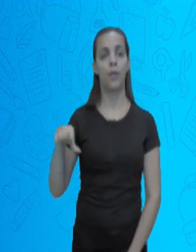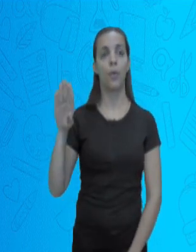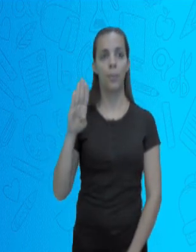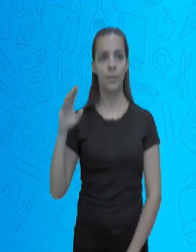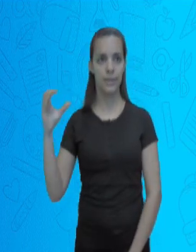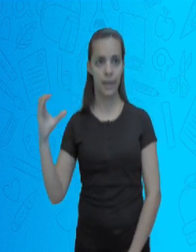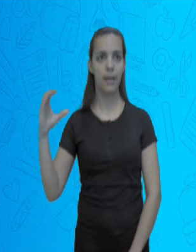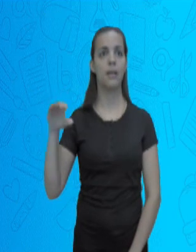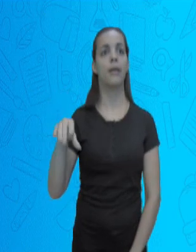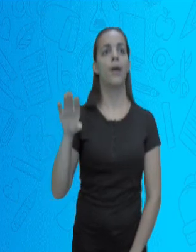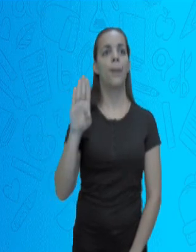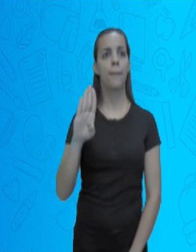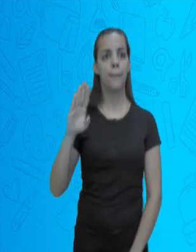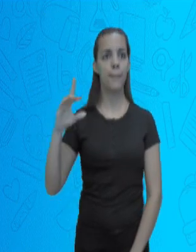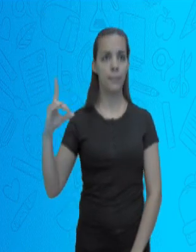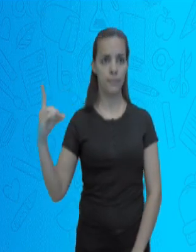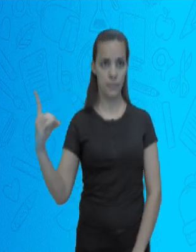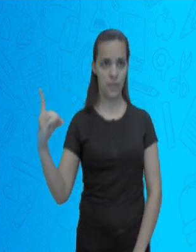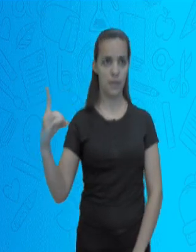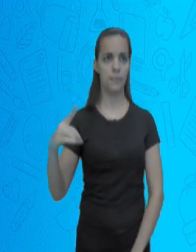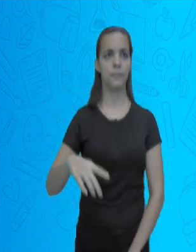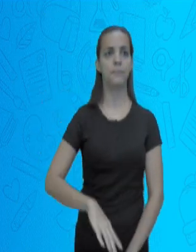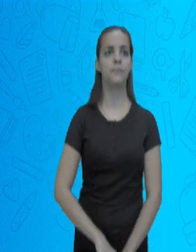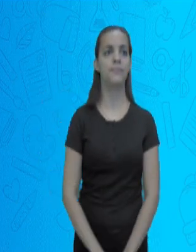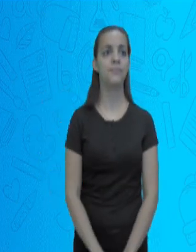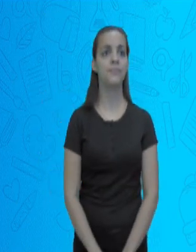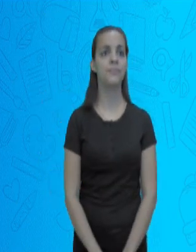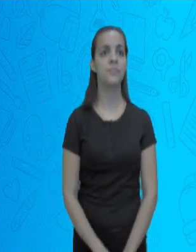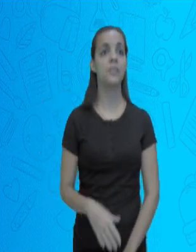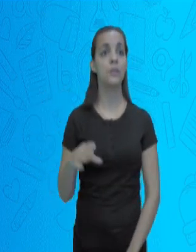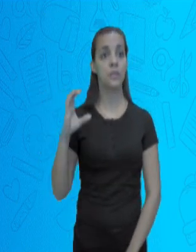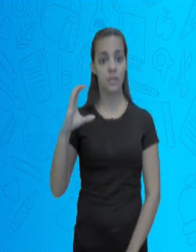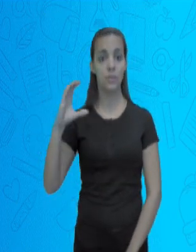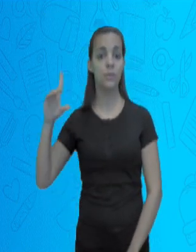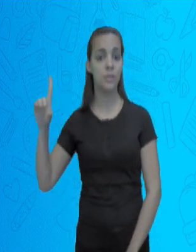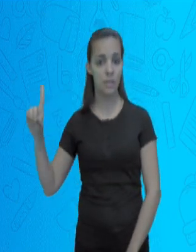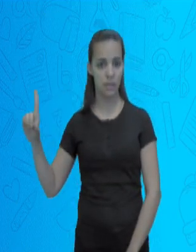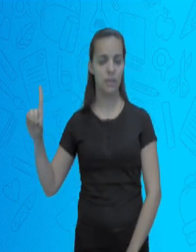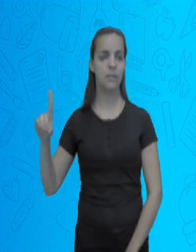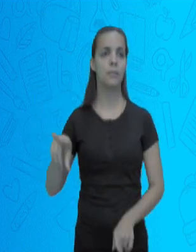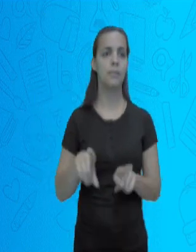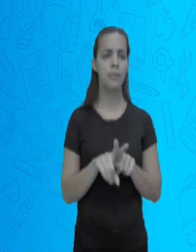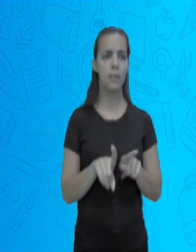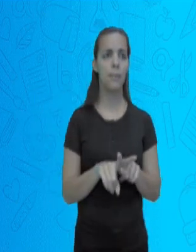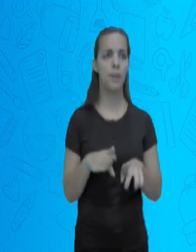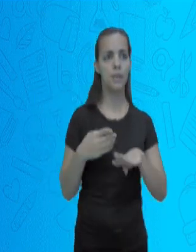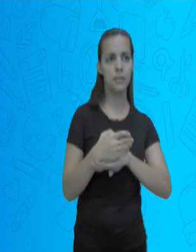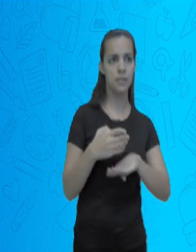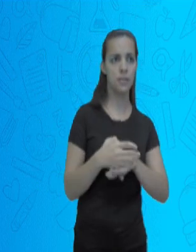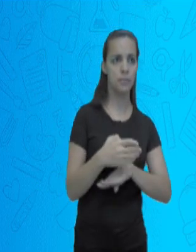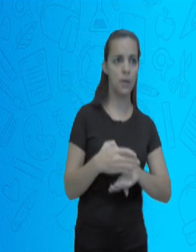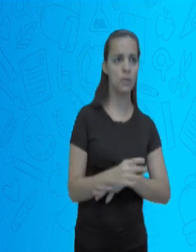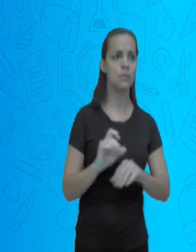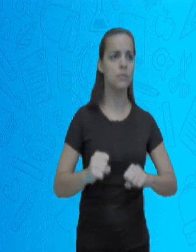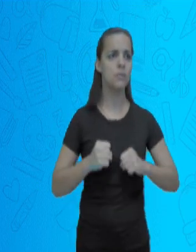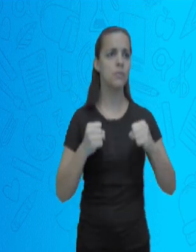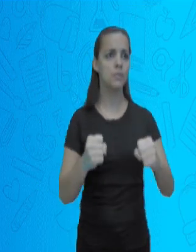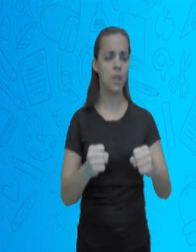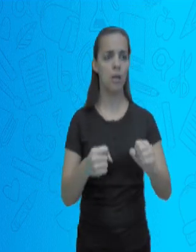tenho BC, BD. E eu tenho o CD. São os segmentos que eu